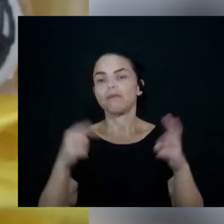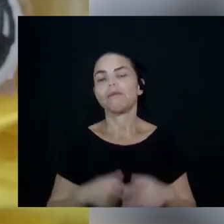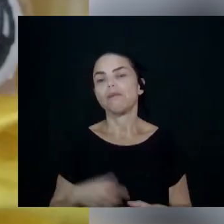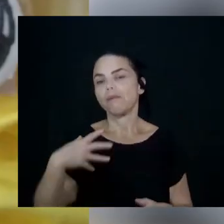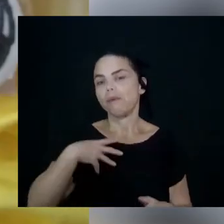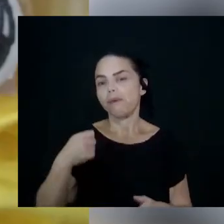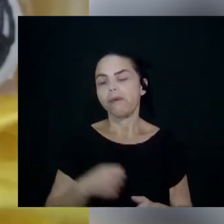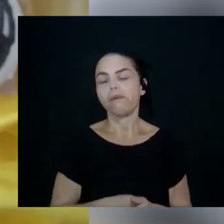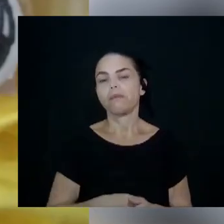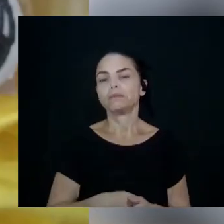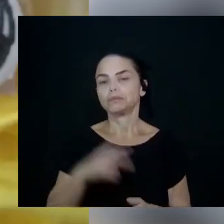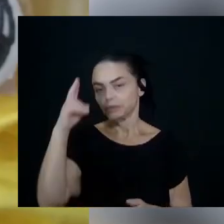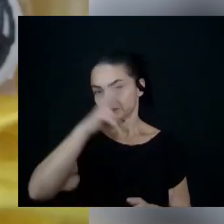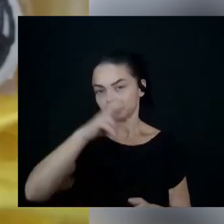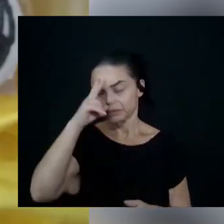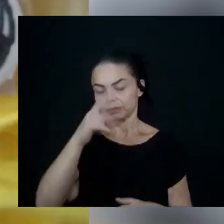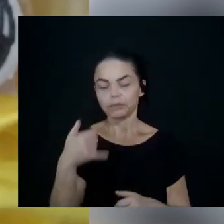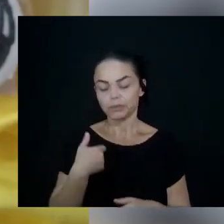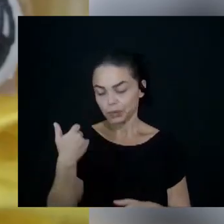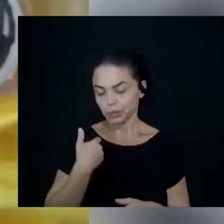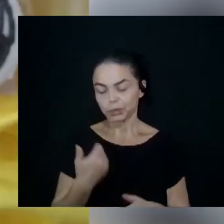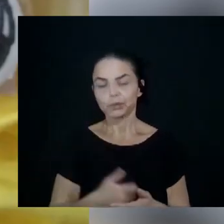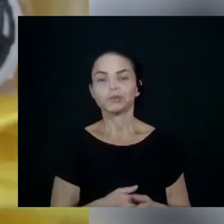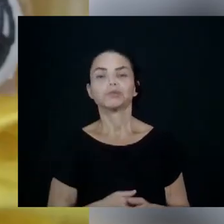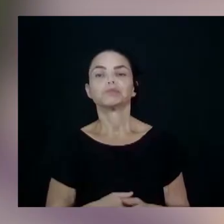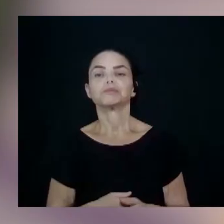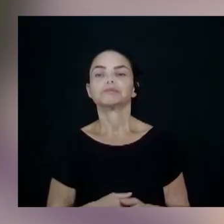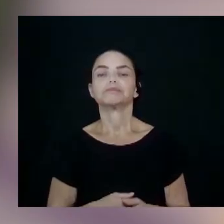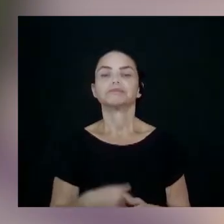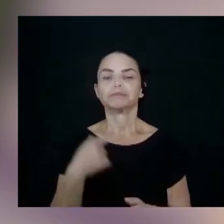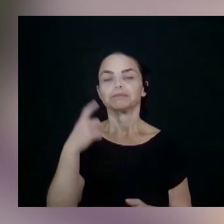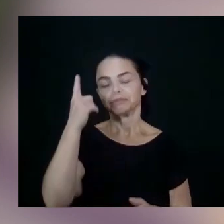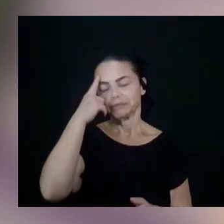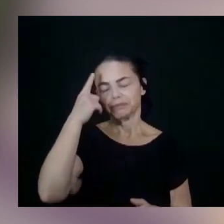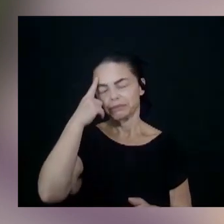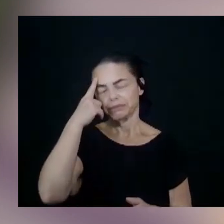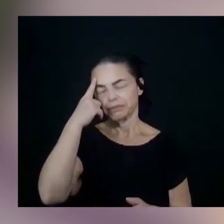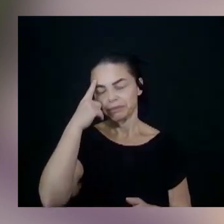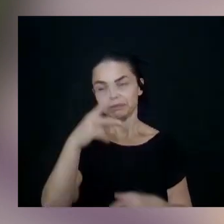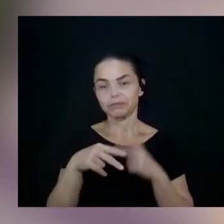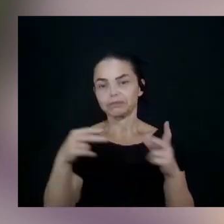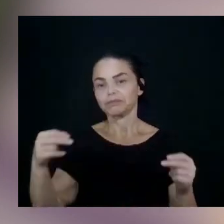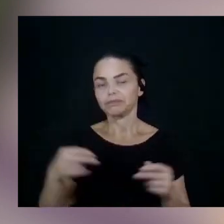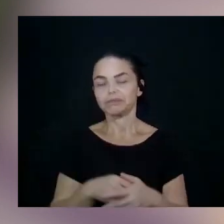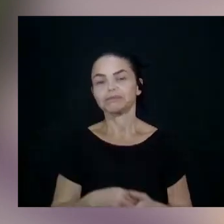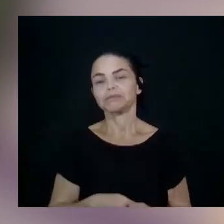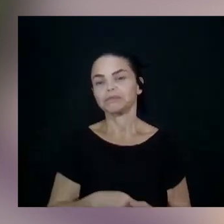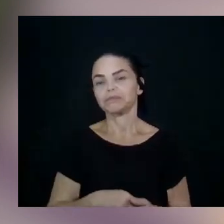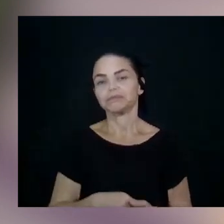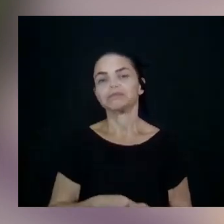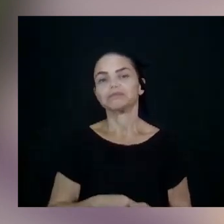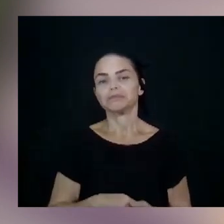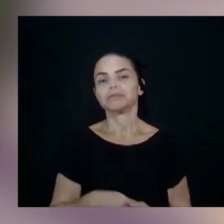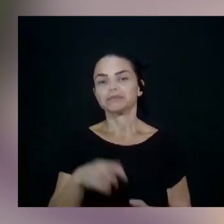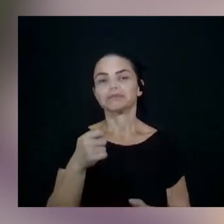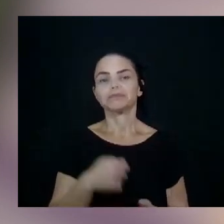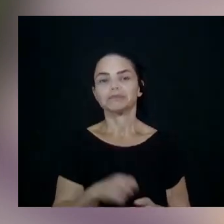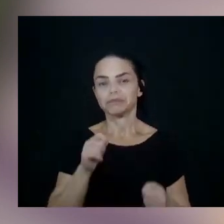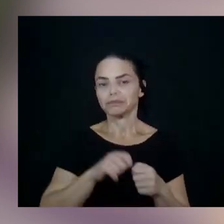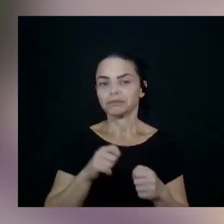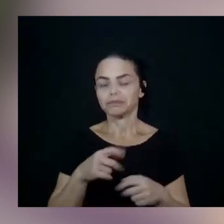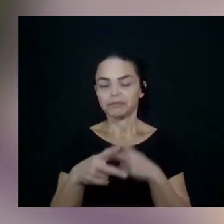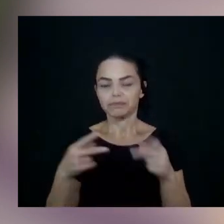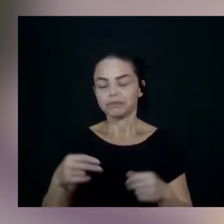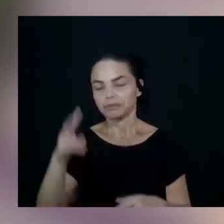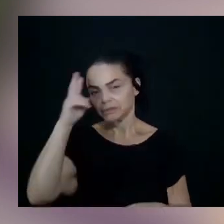festa do filho dela. As lembrancinhas de aniversário. Mas você já tinha pensado, eu faço lembrancinhas também? Ou na época é ela que falou, por